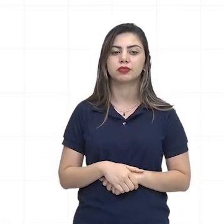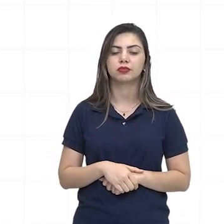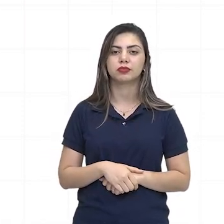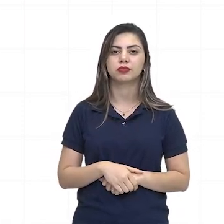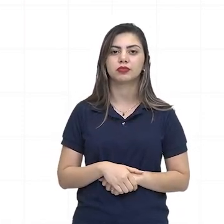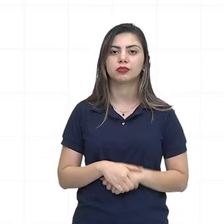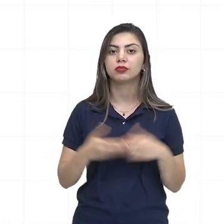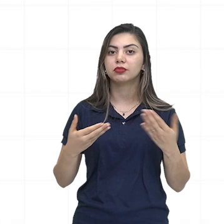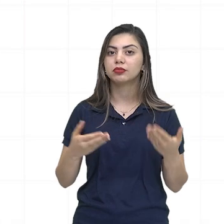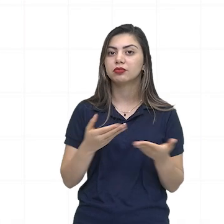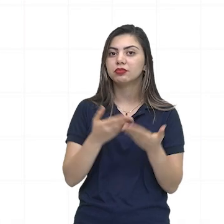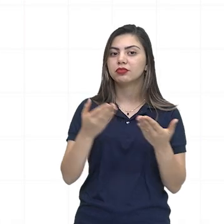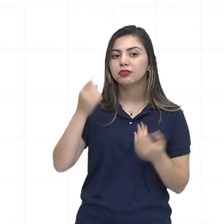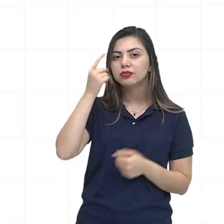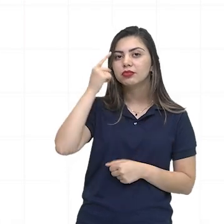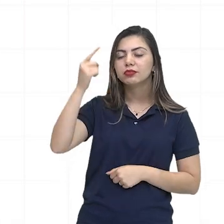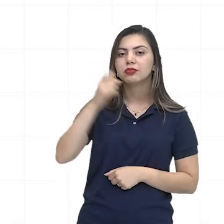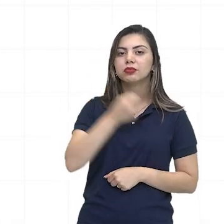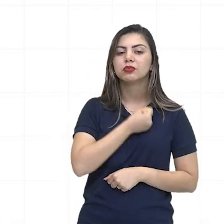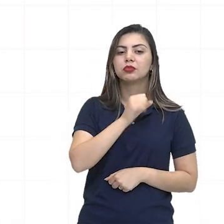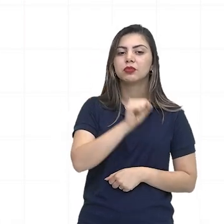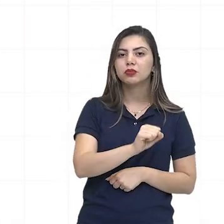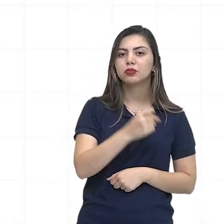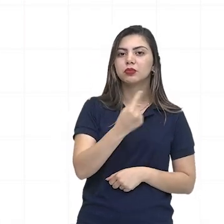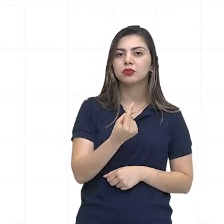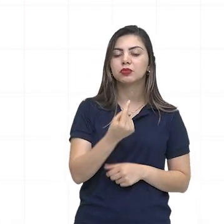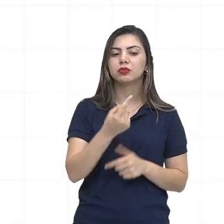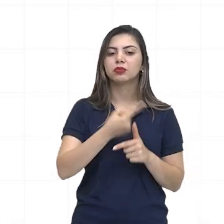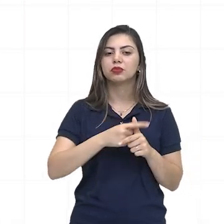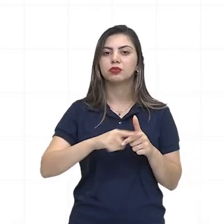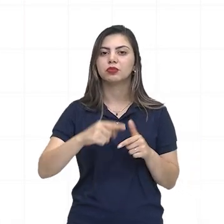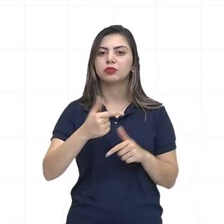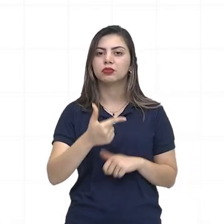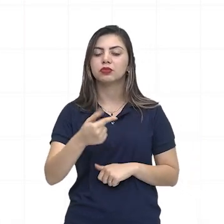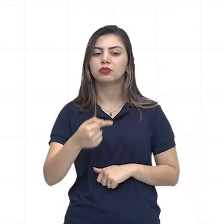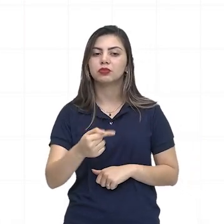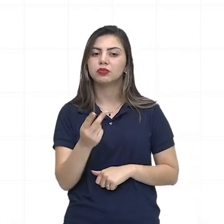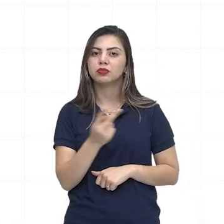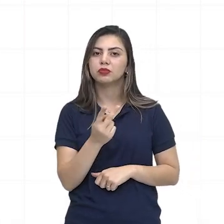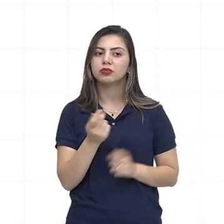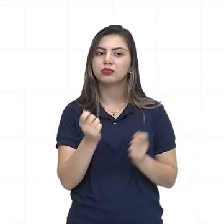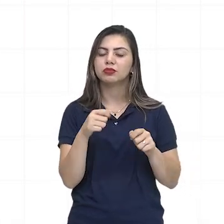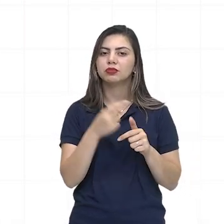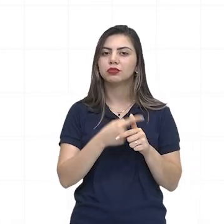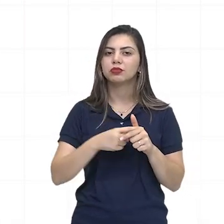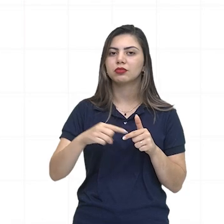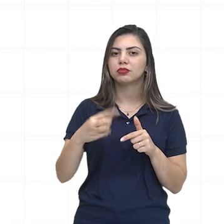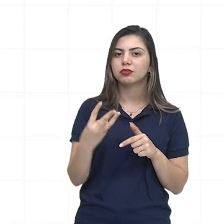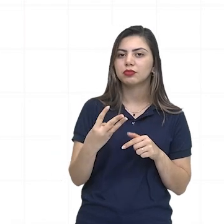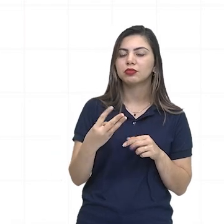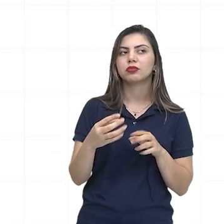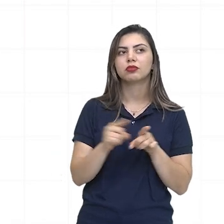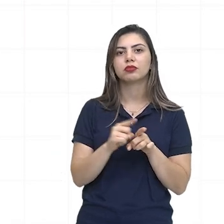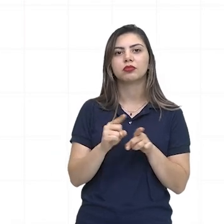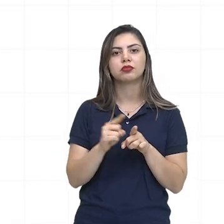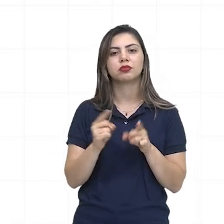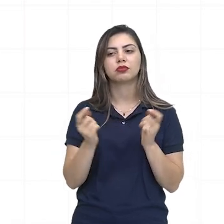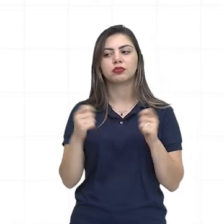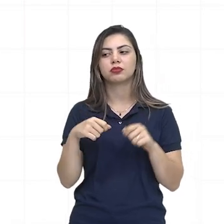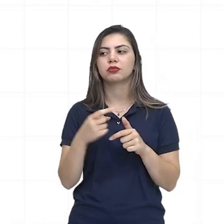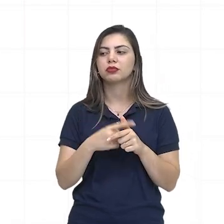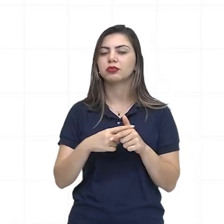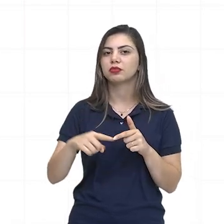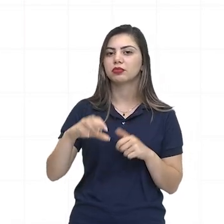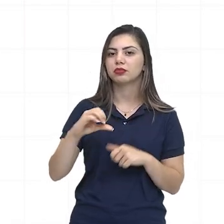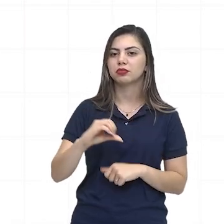Se vocês lembrarem, tanto 81 quanto 27 são múltiplos de 3 e também são múltiplos de 9.